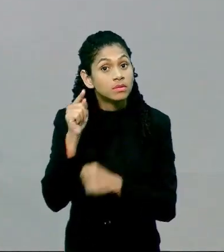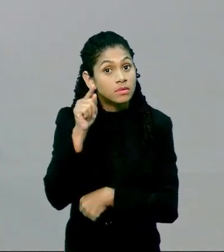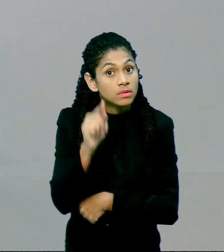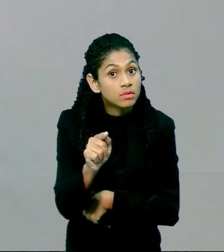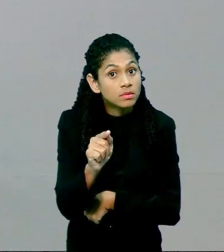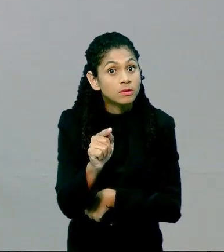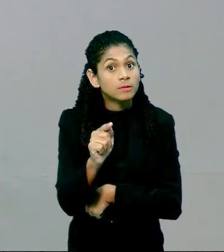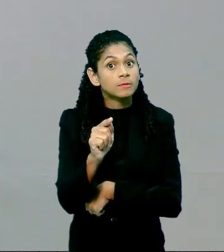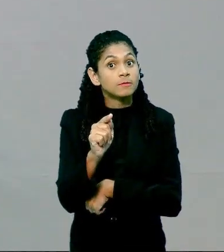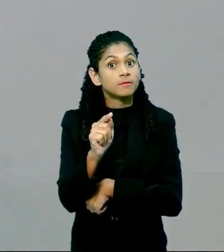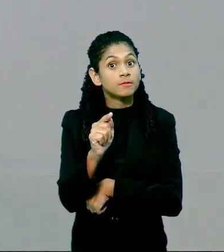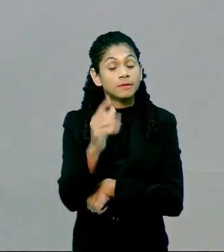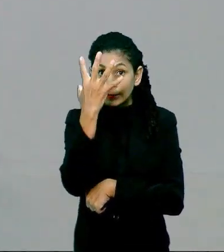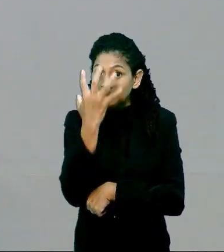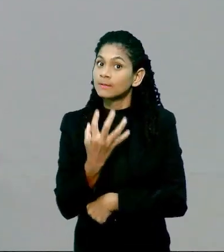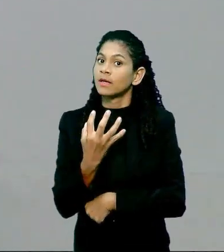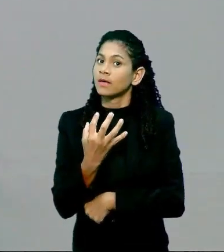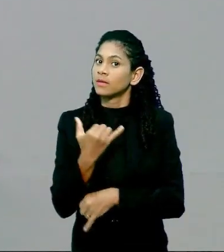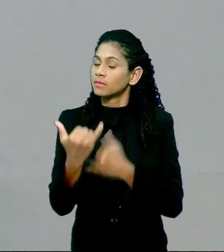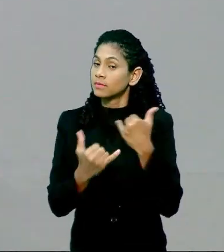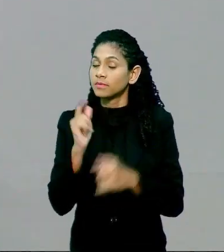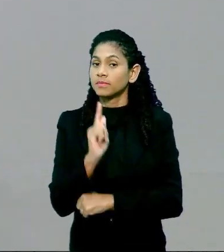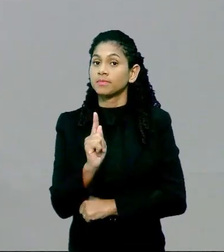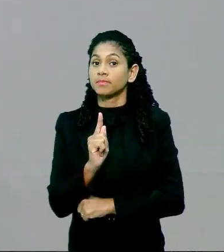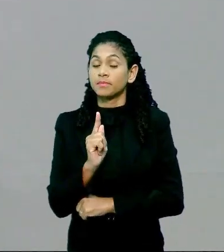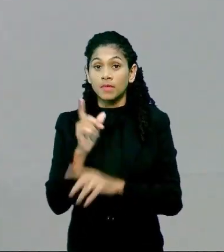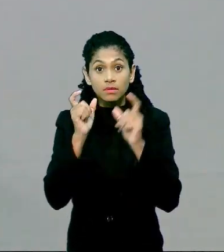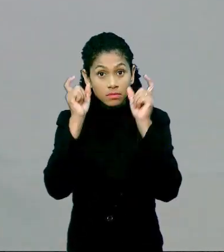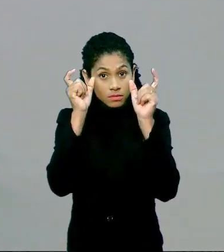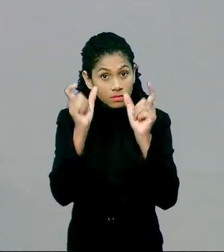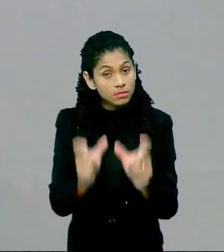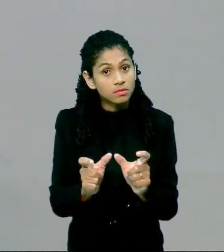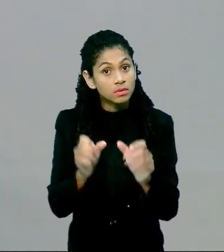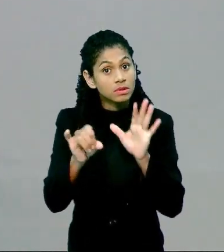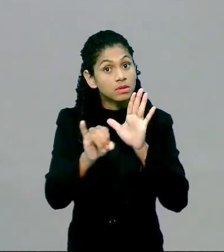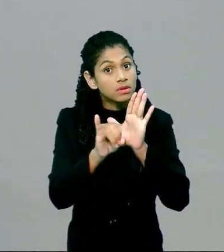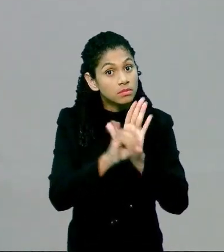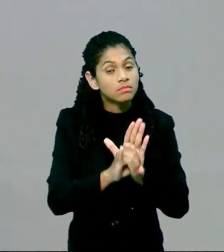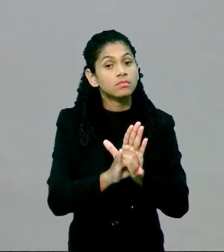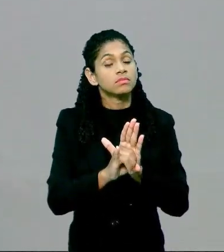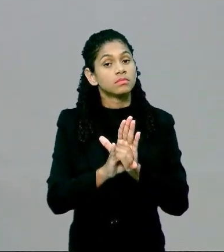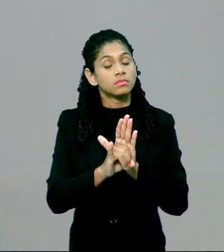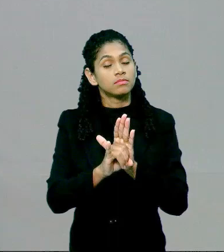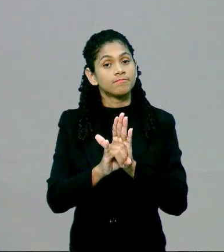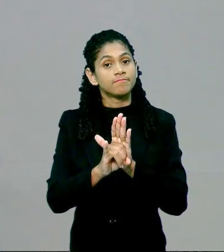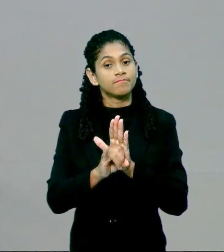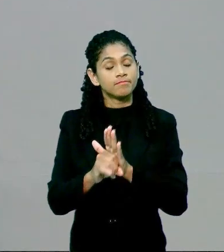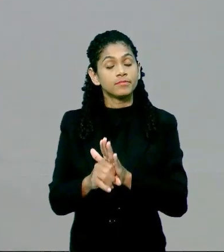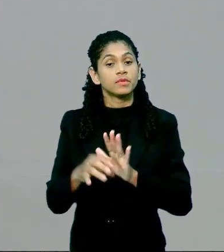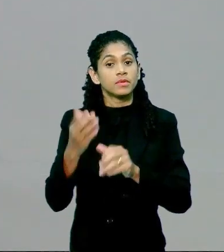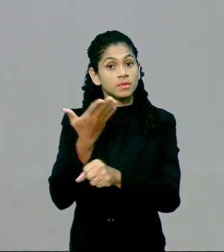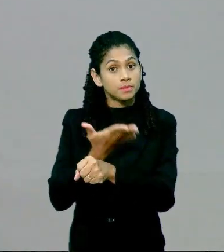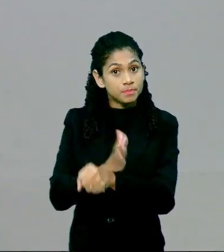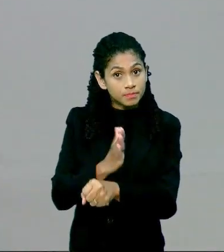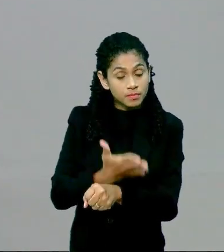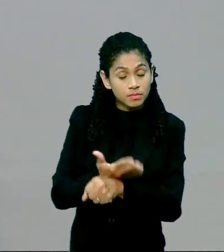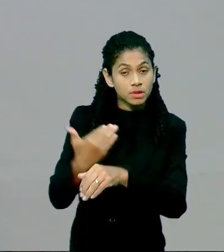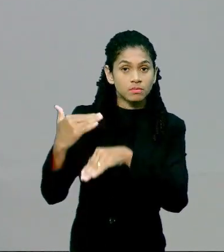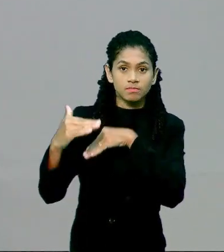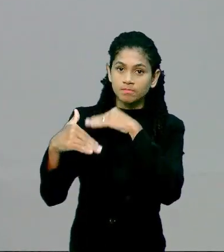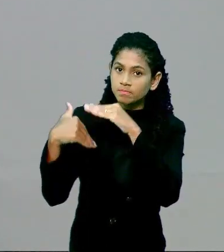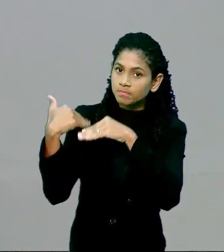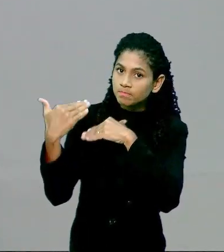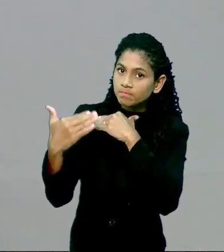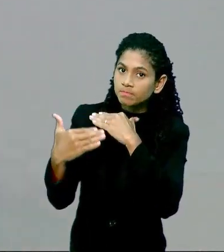a sério, que isso não é brincadeira. Preste atenção. Identidade. Aqui, além de ser uma prática em que a gente vai desenvolver no